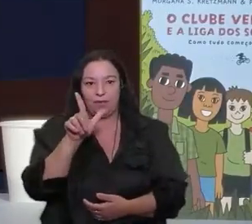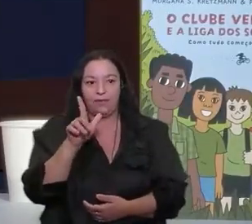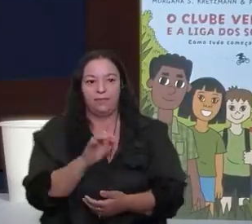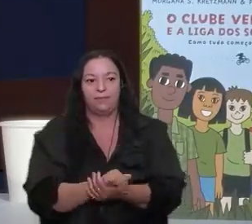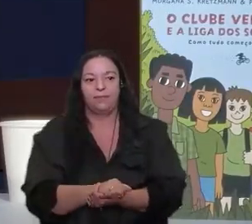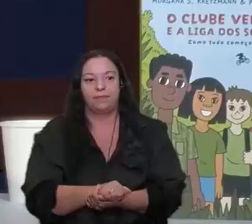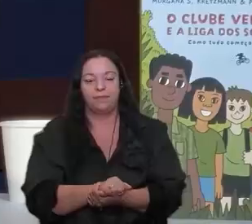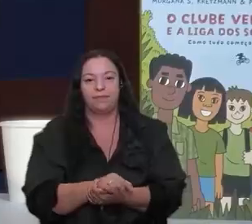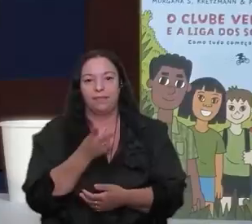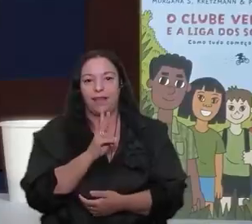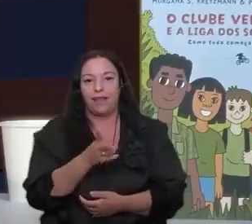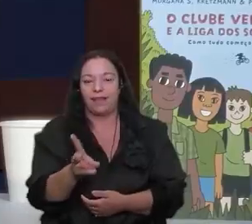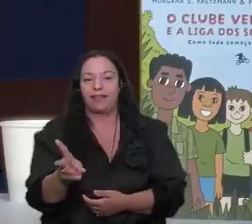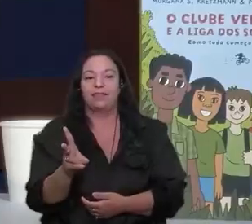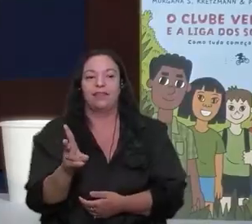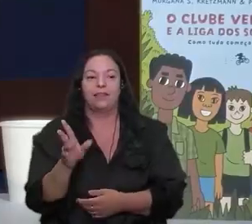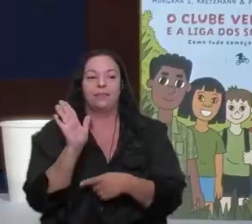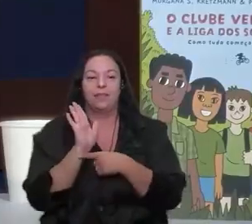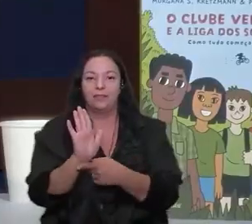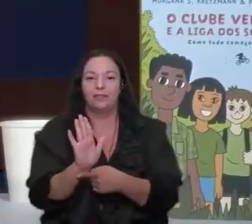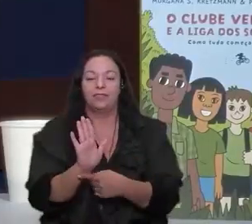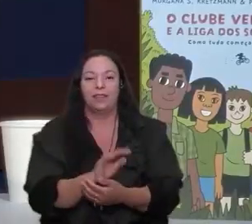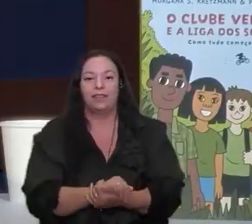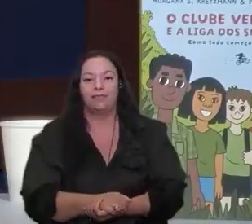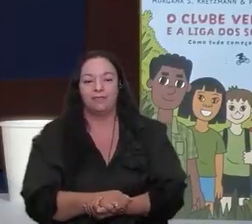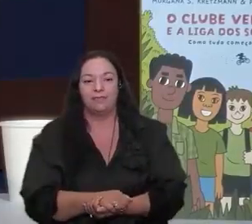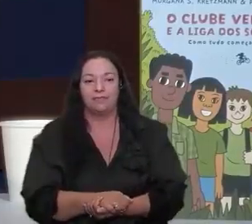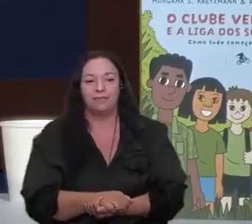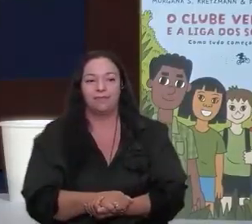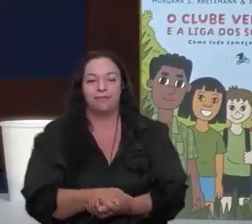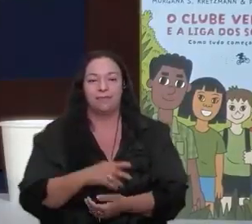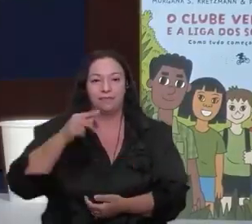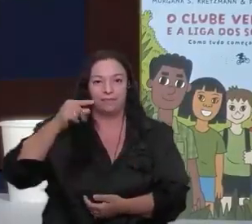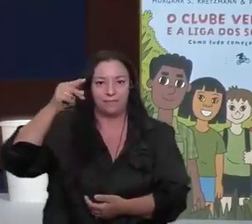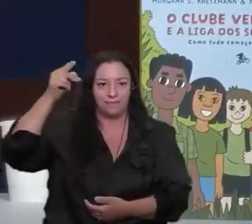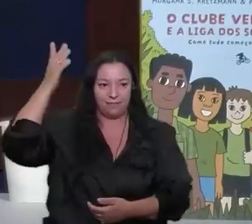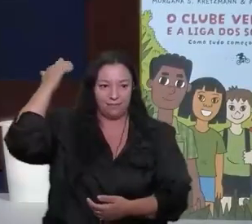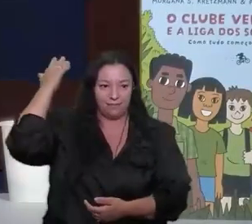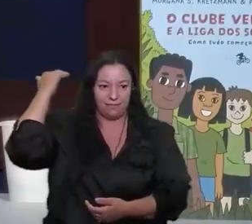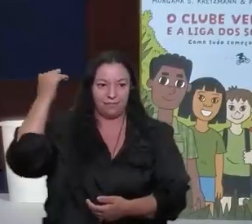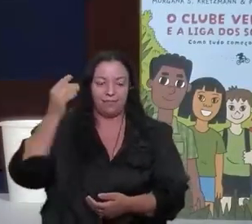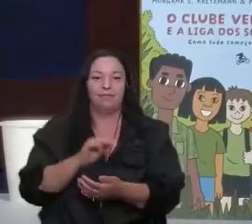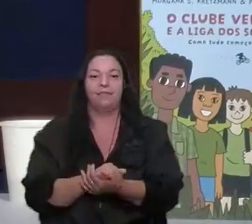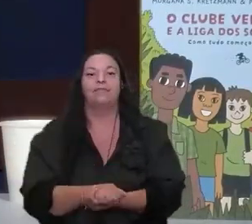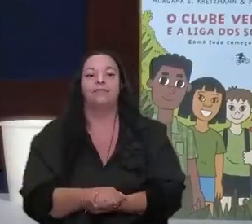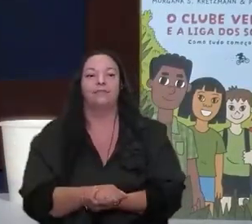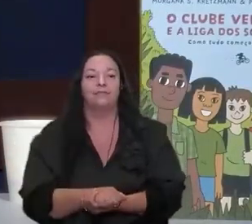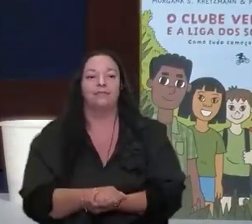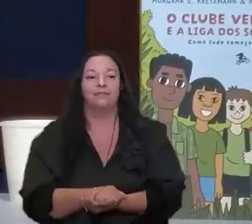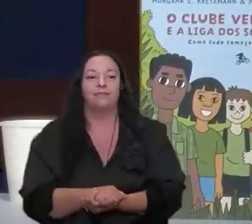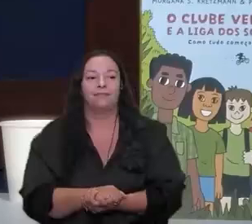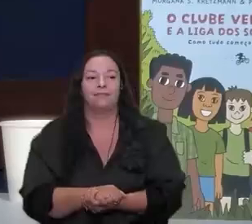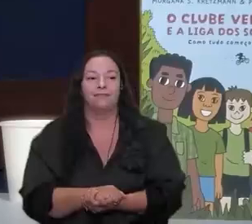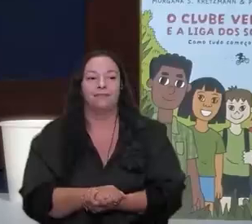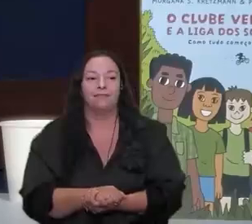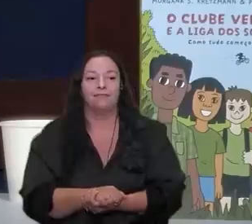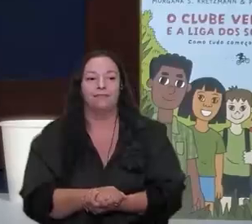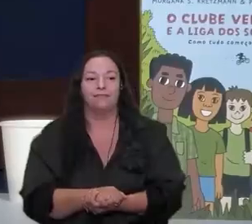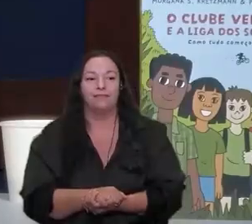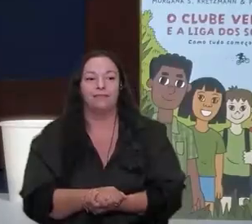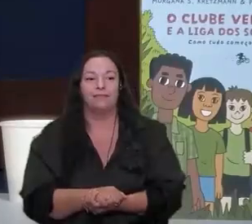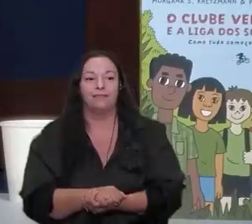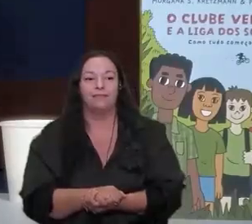sempre defensora de uma causa mesmo. Antigamente, a gente era de esquerda e falavam que a gente tinha que escrever tudo